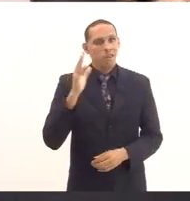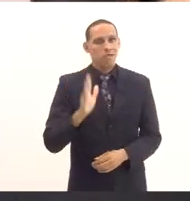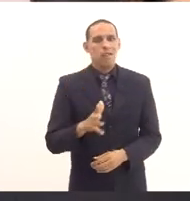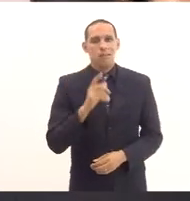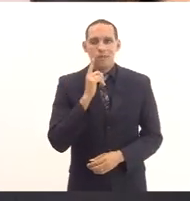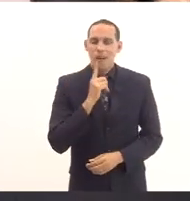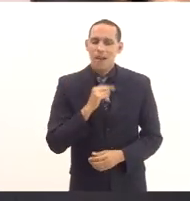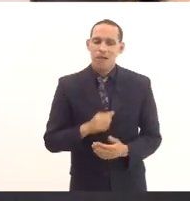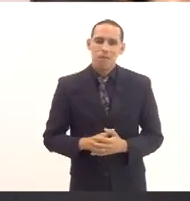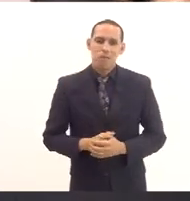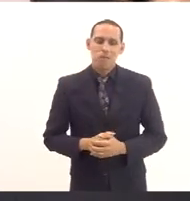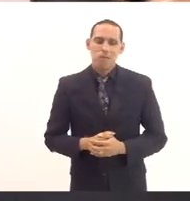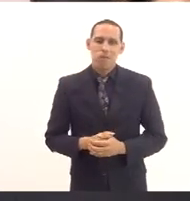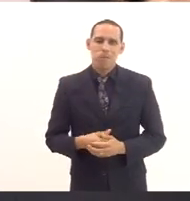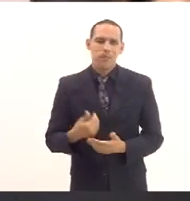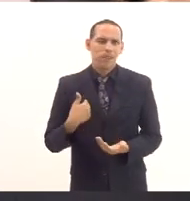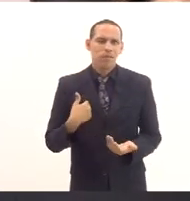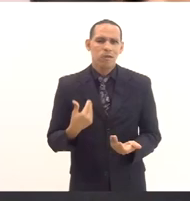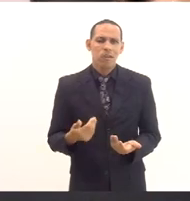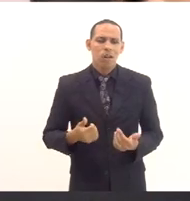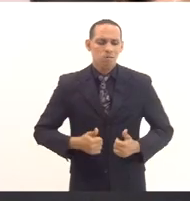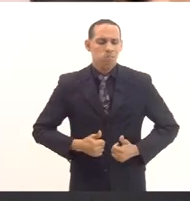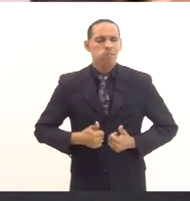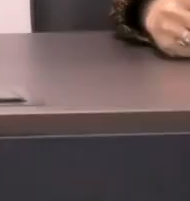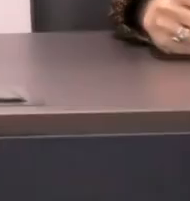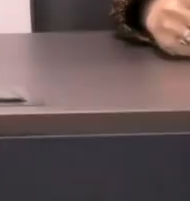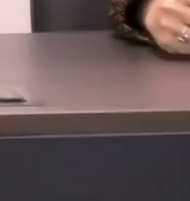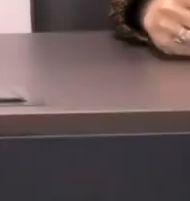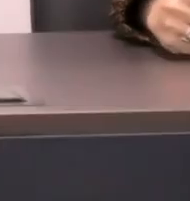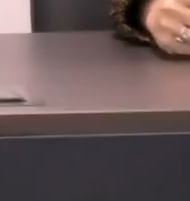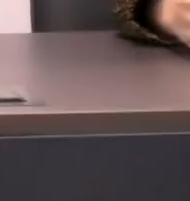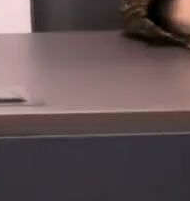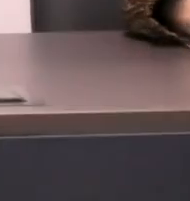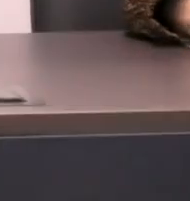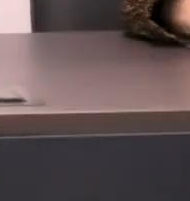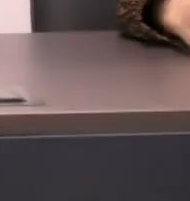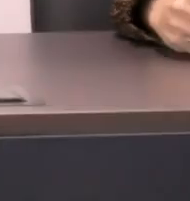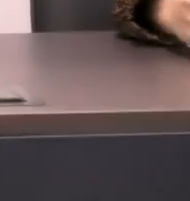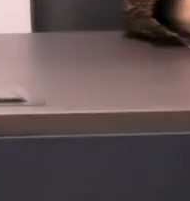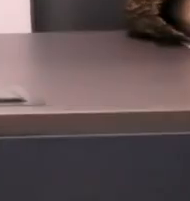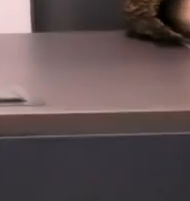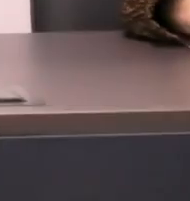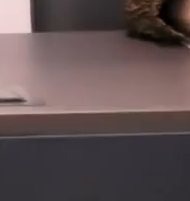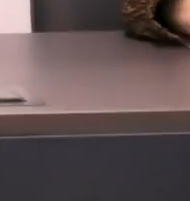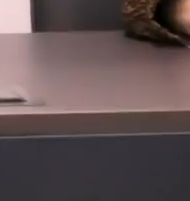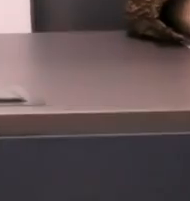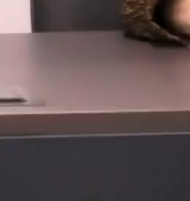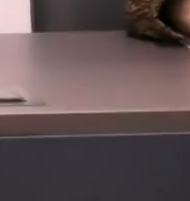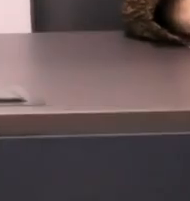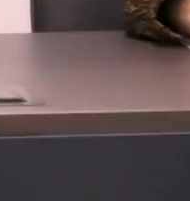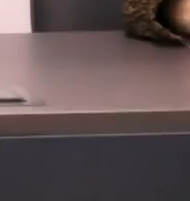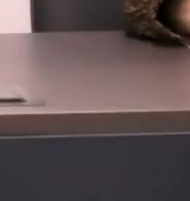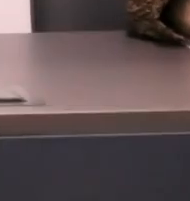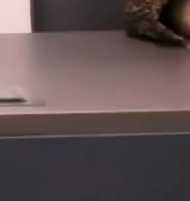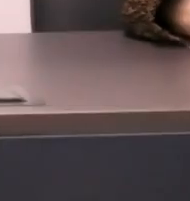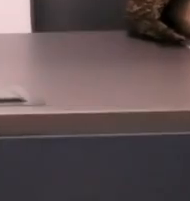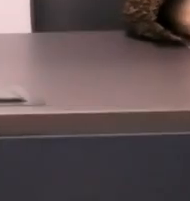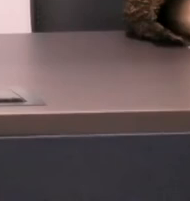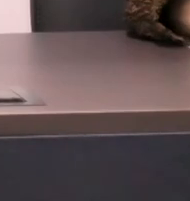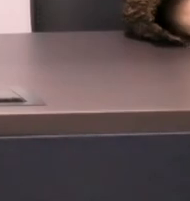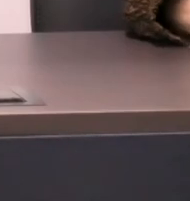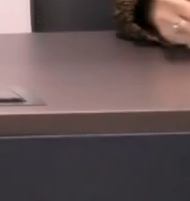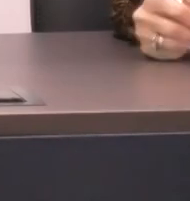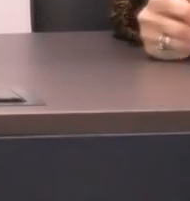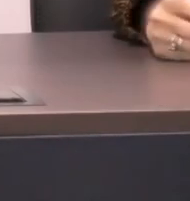eu tenho muito orgulho daquele no Parlamento representando Petrópolis é muito orgulho Bom dia